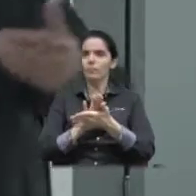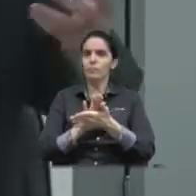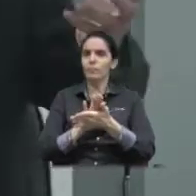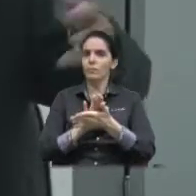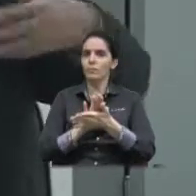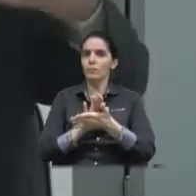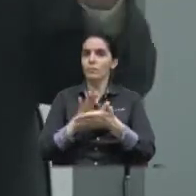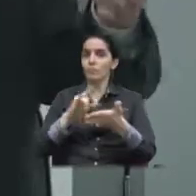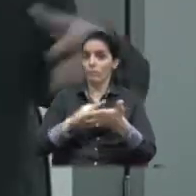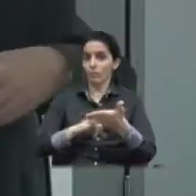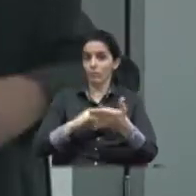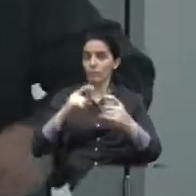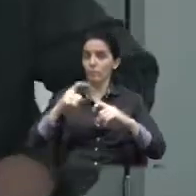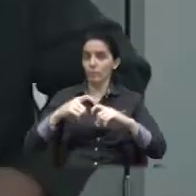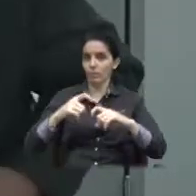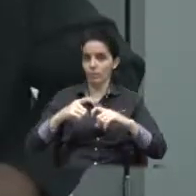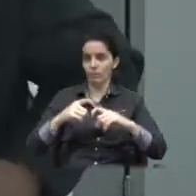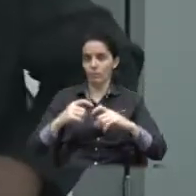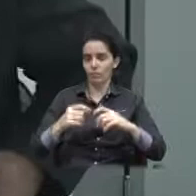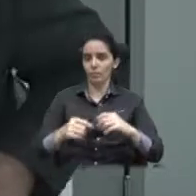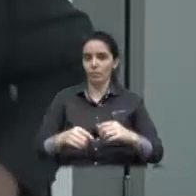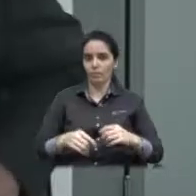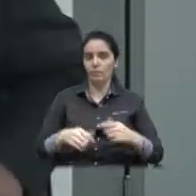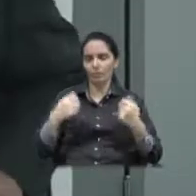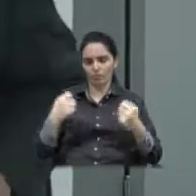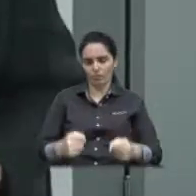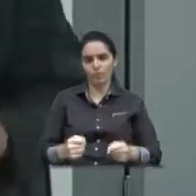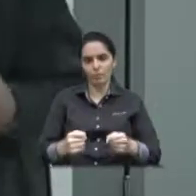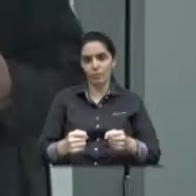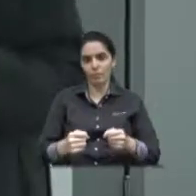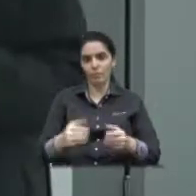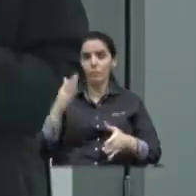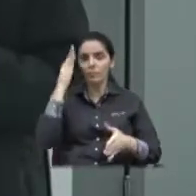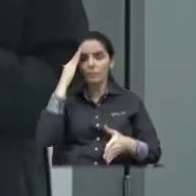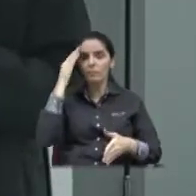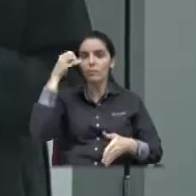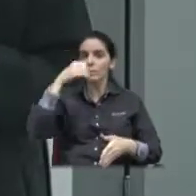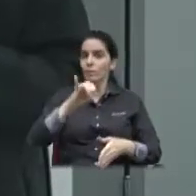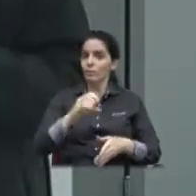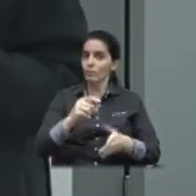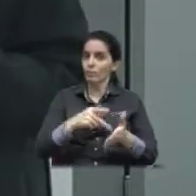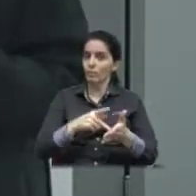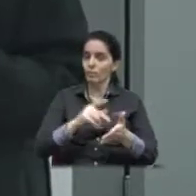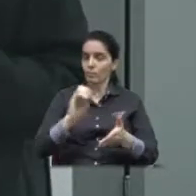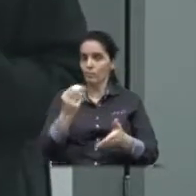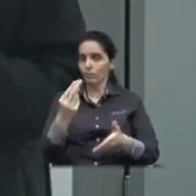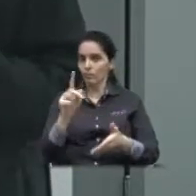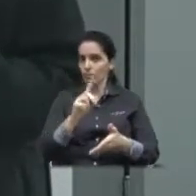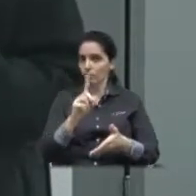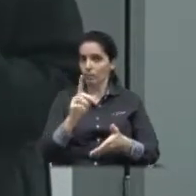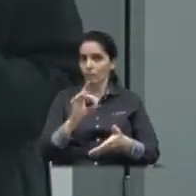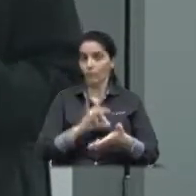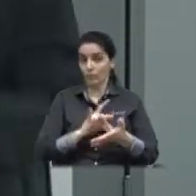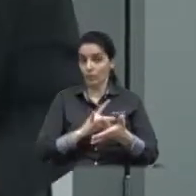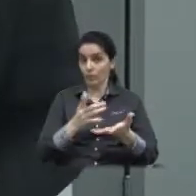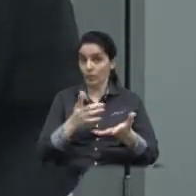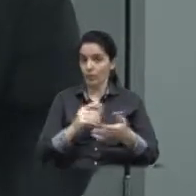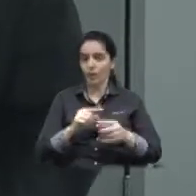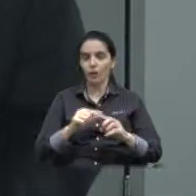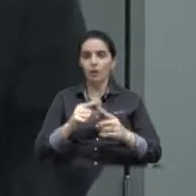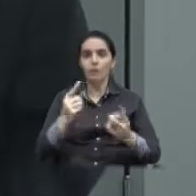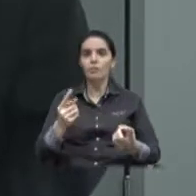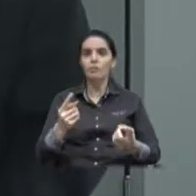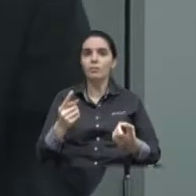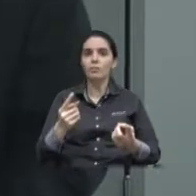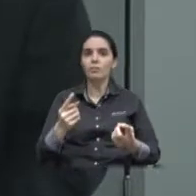ter seus meios de averiguação, de verificar se é verídico ou não, mas eu falo por mim e acho que falo por vocês dois. O médico